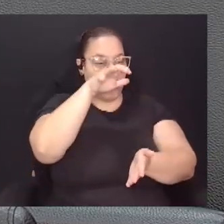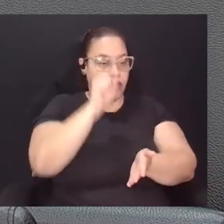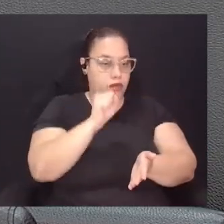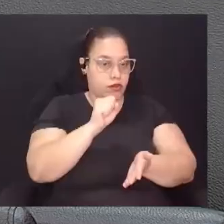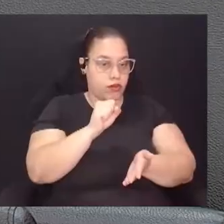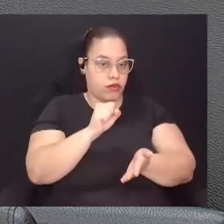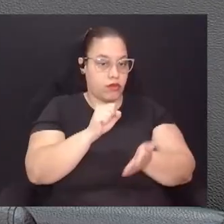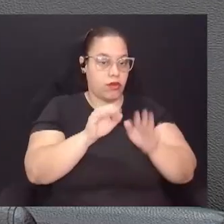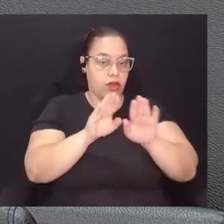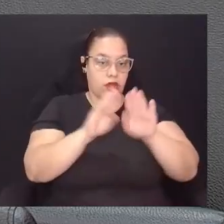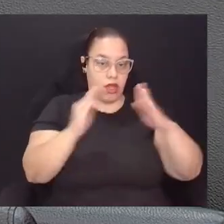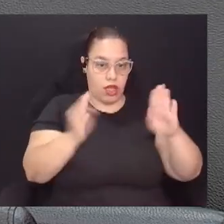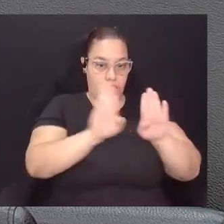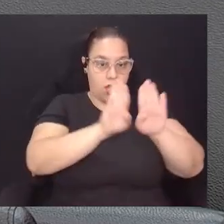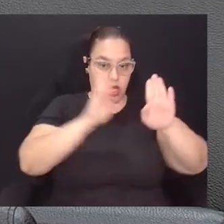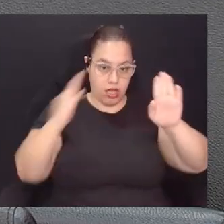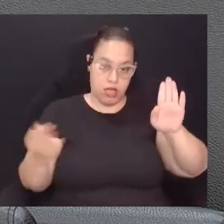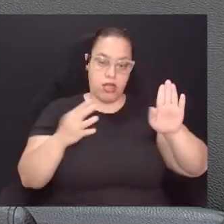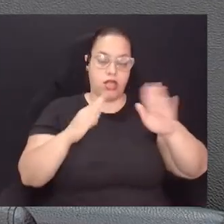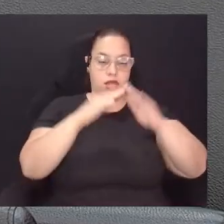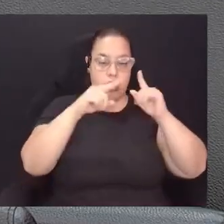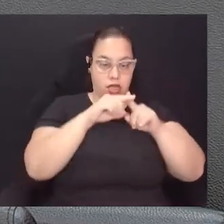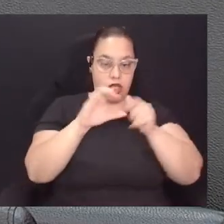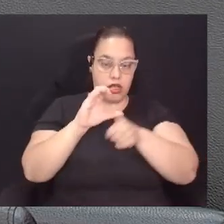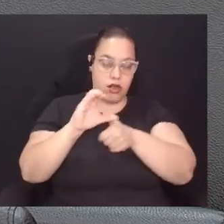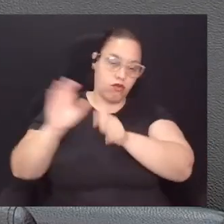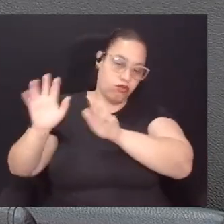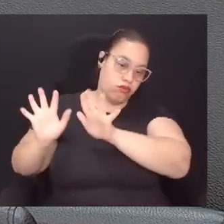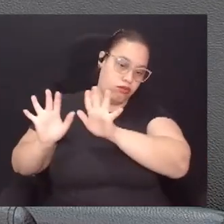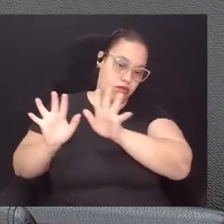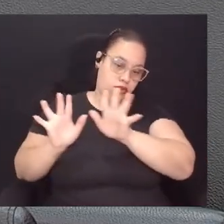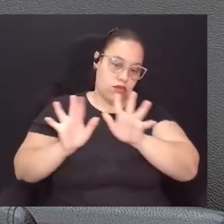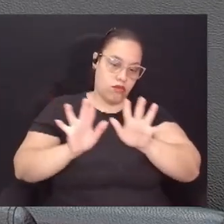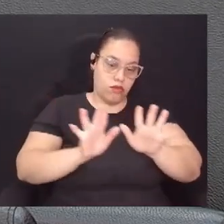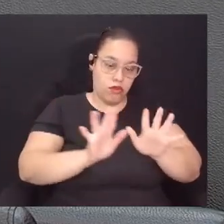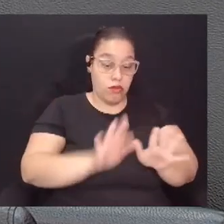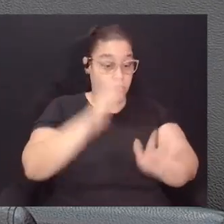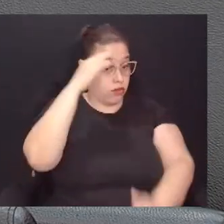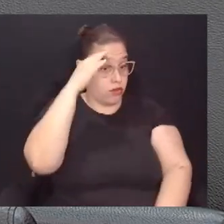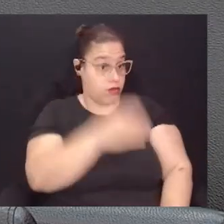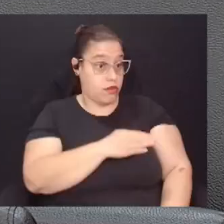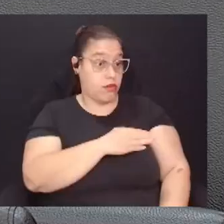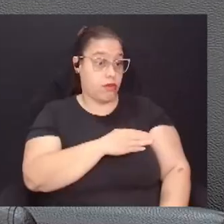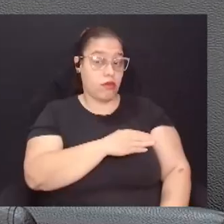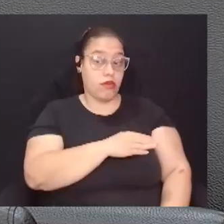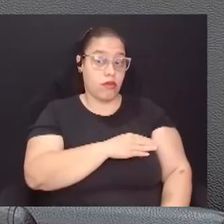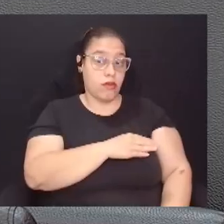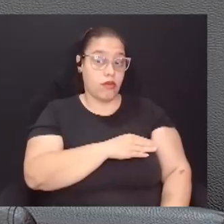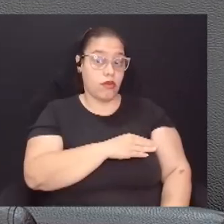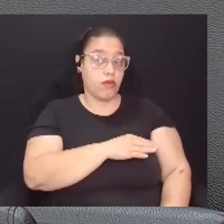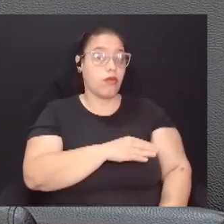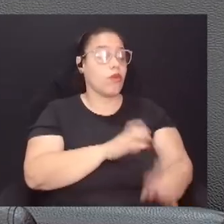entrada da igreja, né? É um cortejo, né, que quer principalmente dentro desse